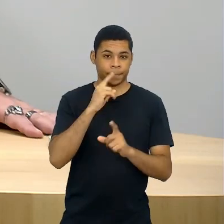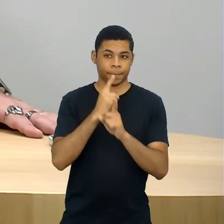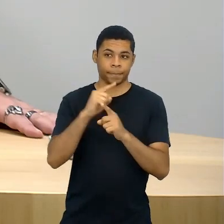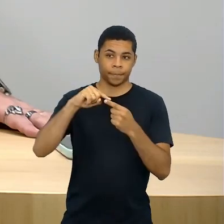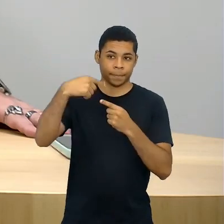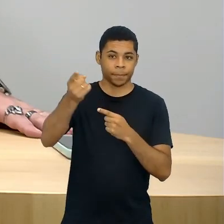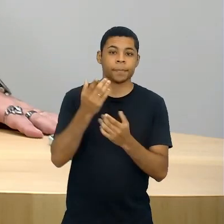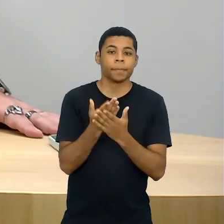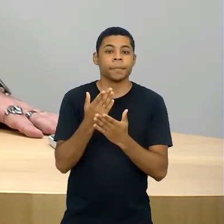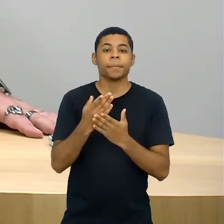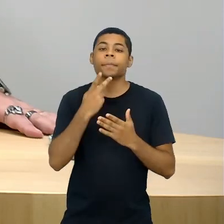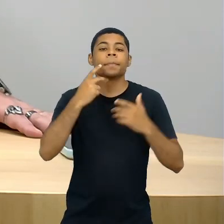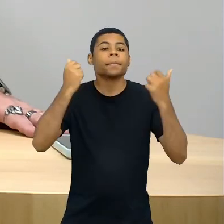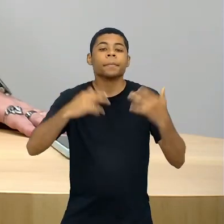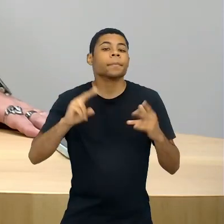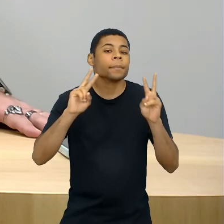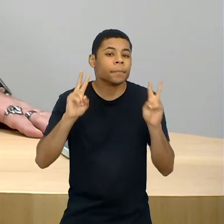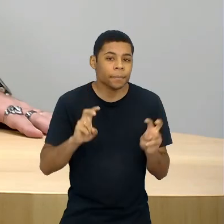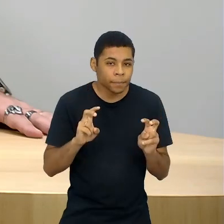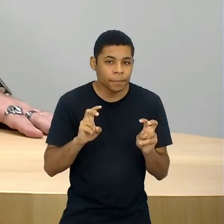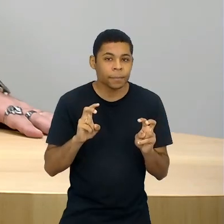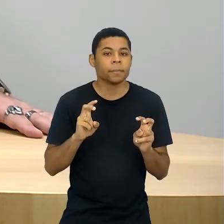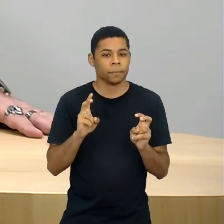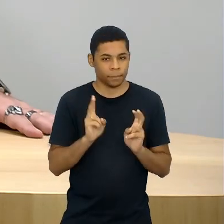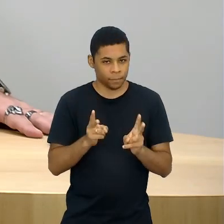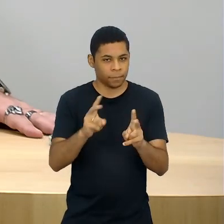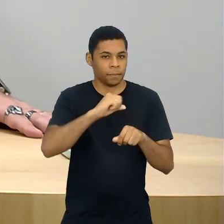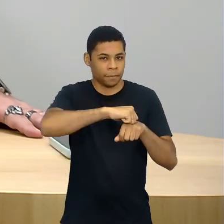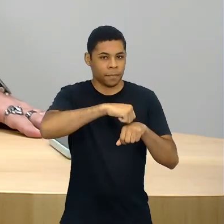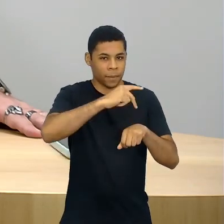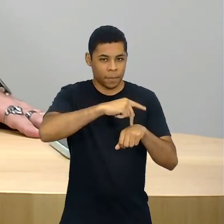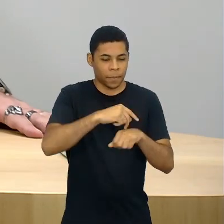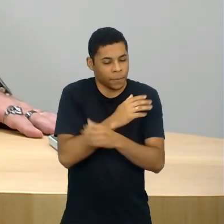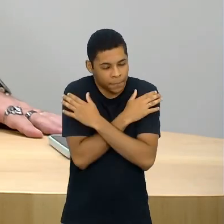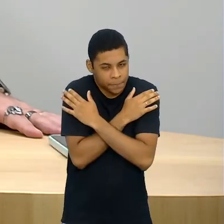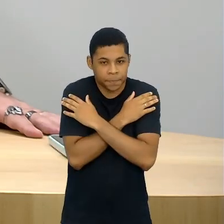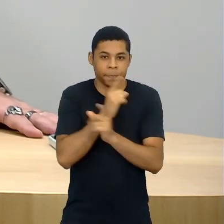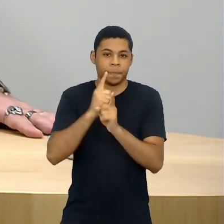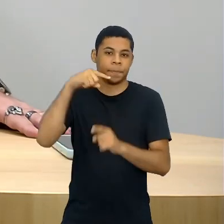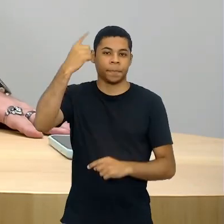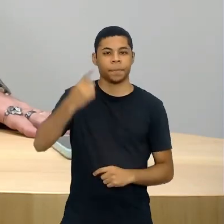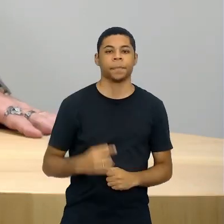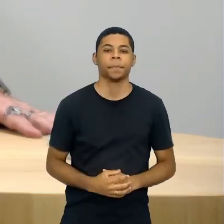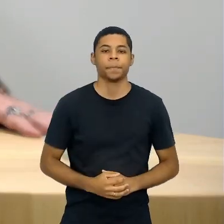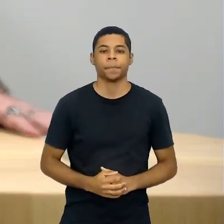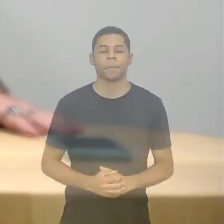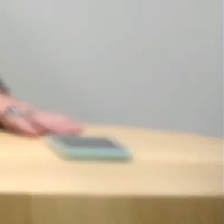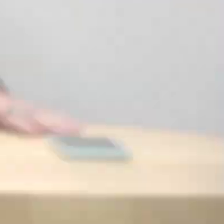aula falando aí sobre a continuidade das rochas. Um forte abraço a todos e até a próxima.